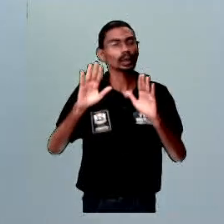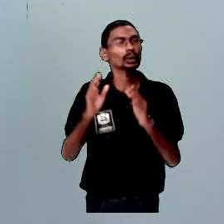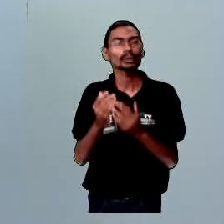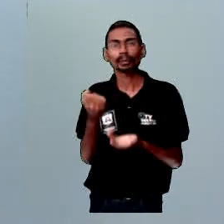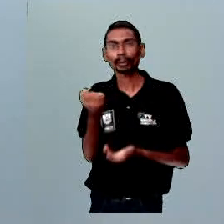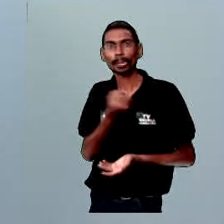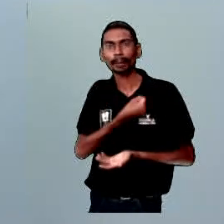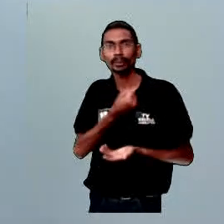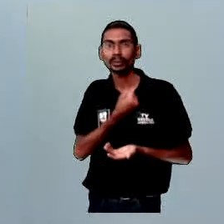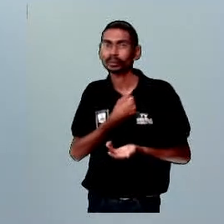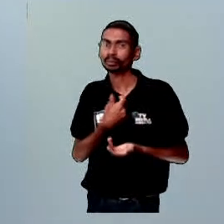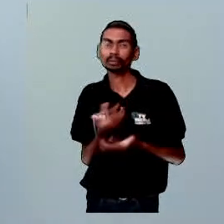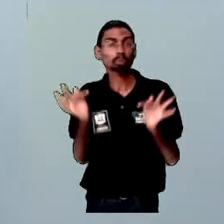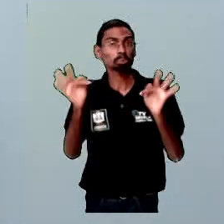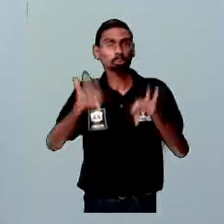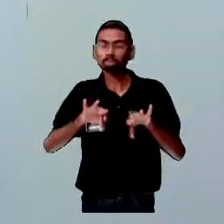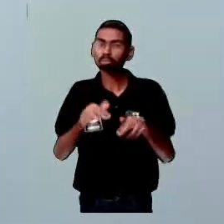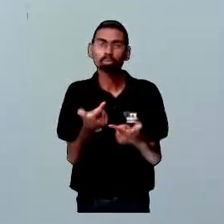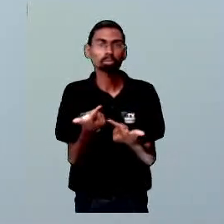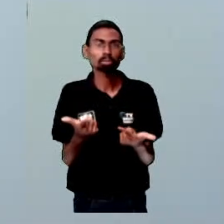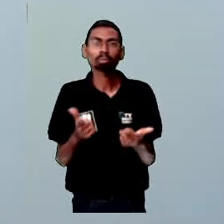compor qualquer numeral, certo?